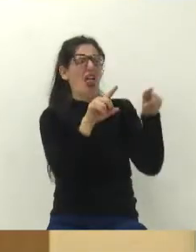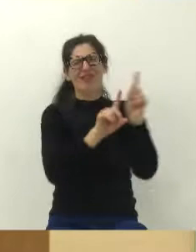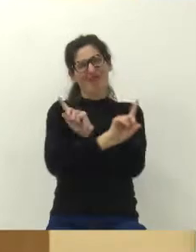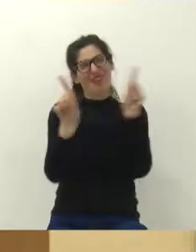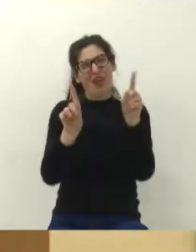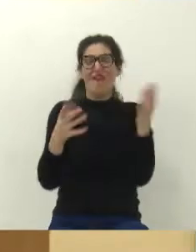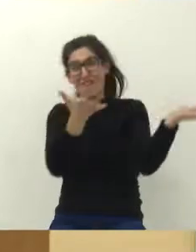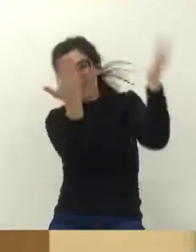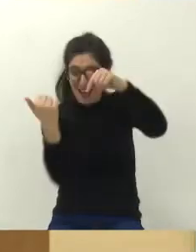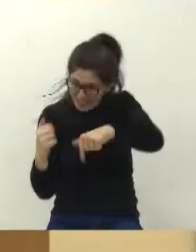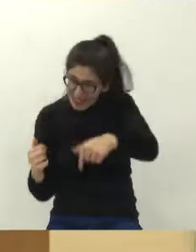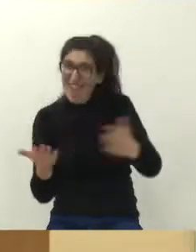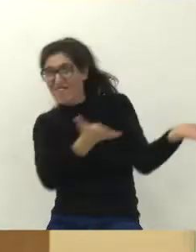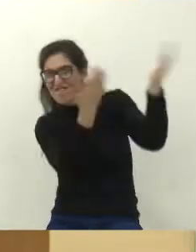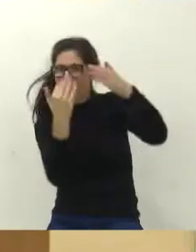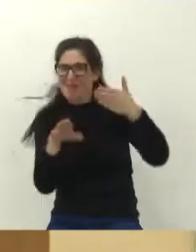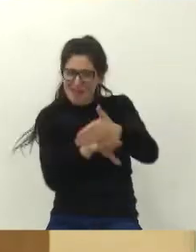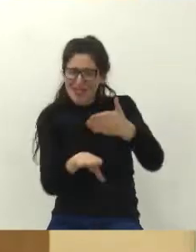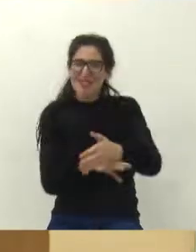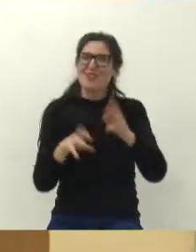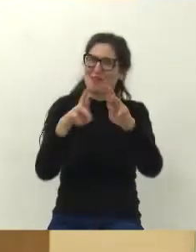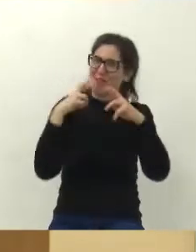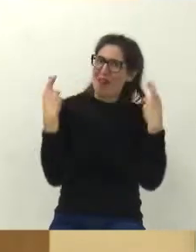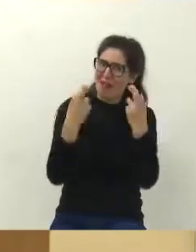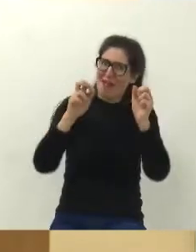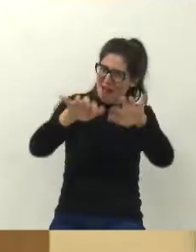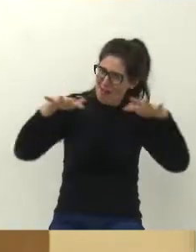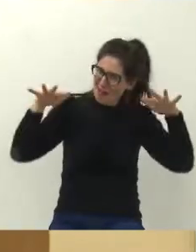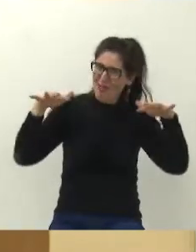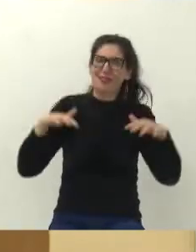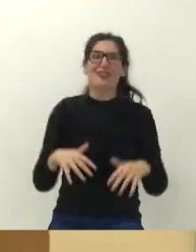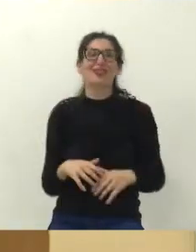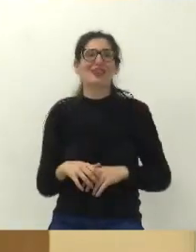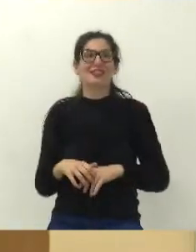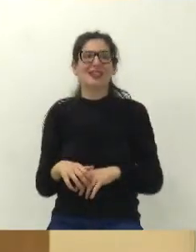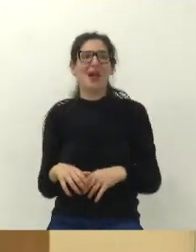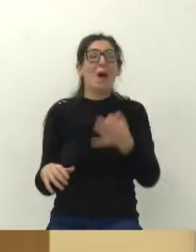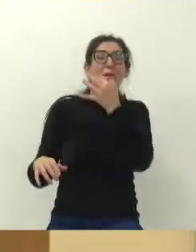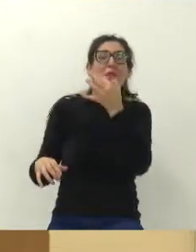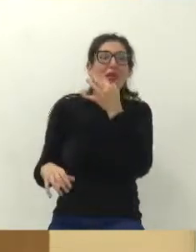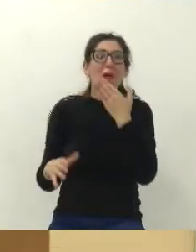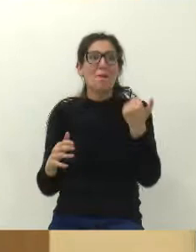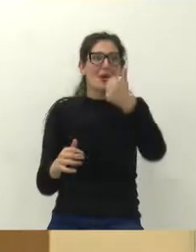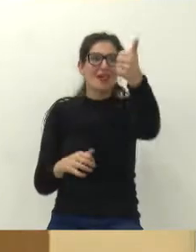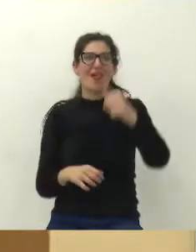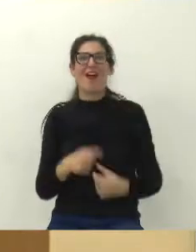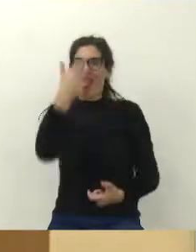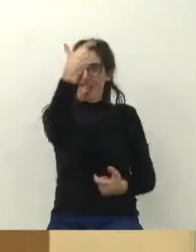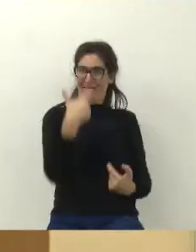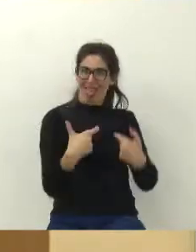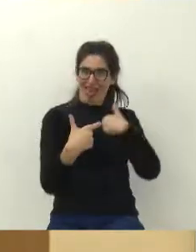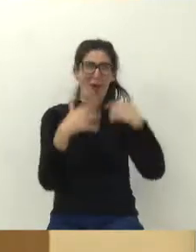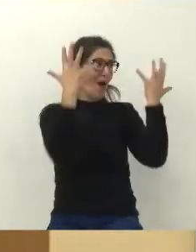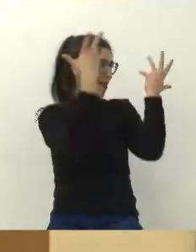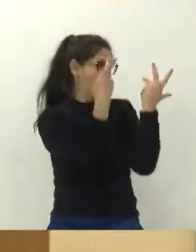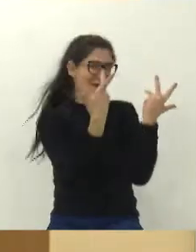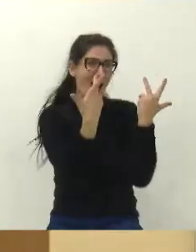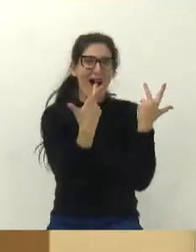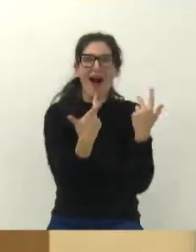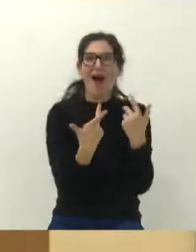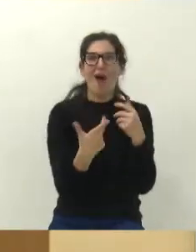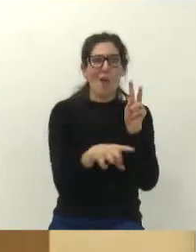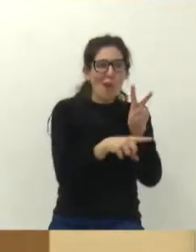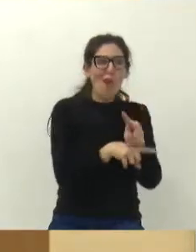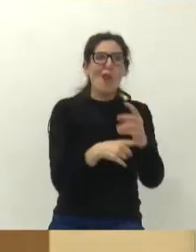aí meu recado. Participe das audiências e traga as suas reivindicações. As pessoas falam que eu sou só da causa animal, né? Esquece isso. Vereador é vereador. A